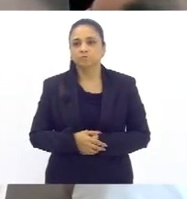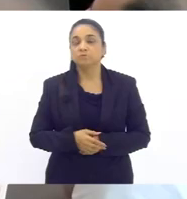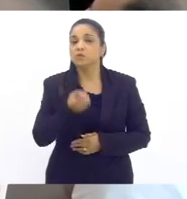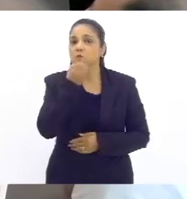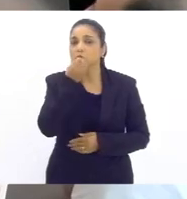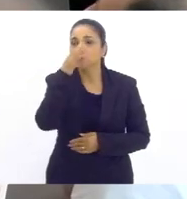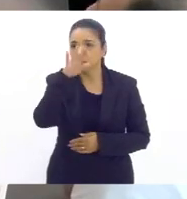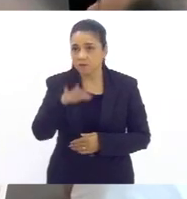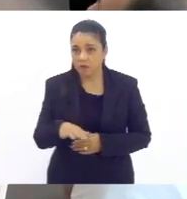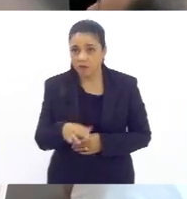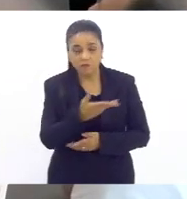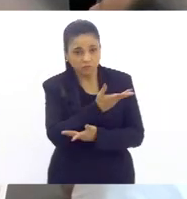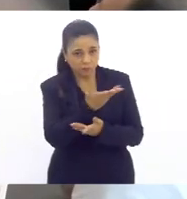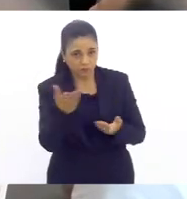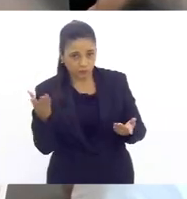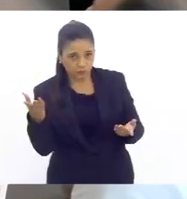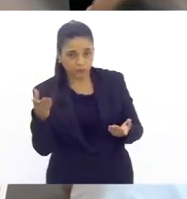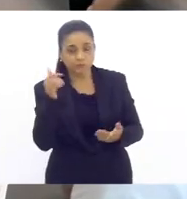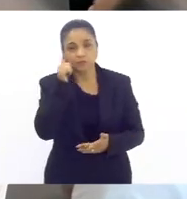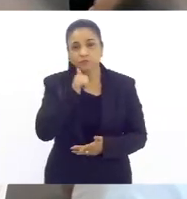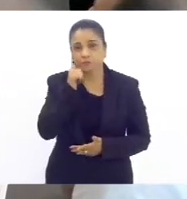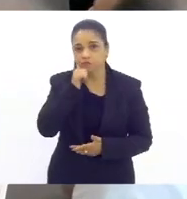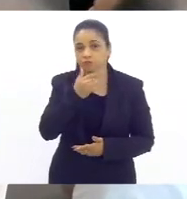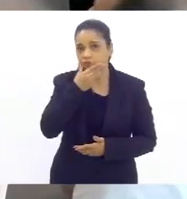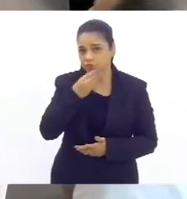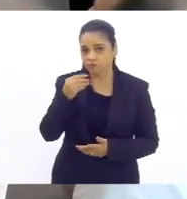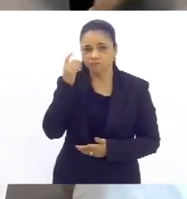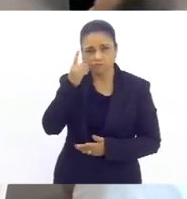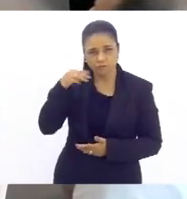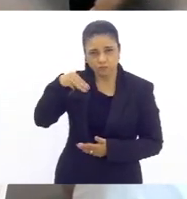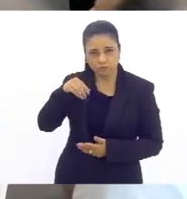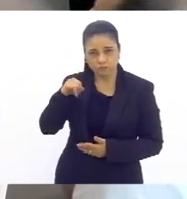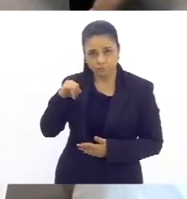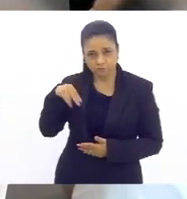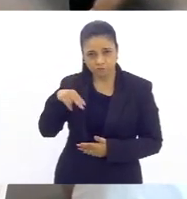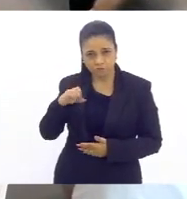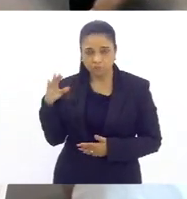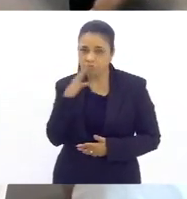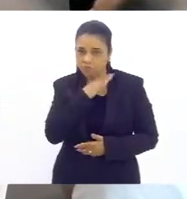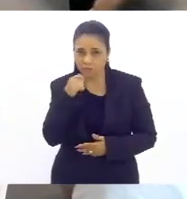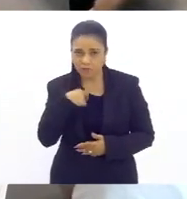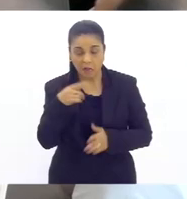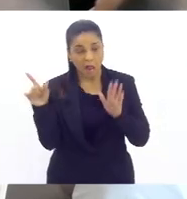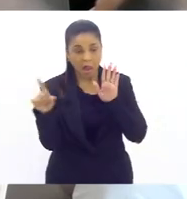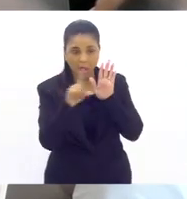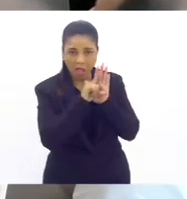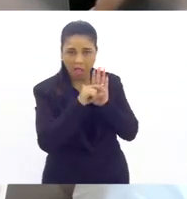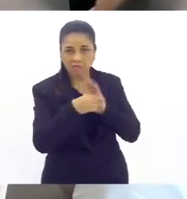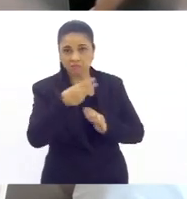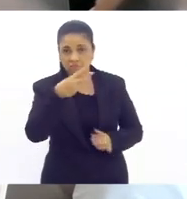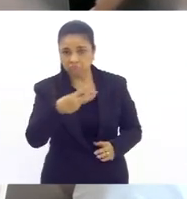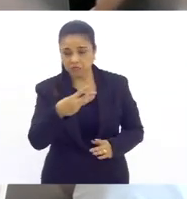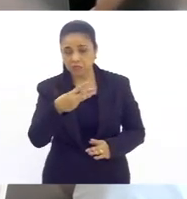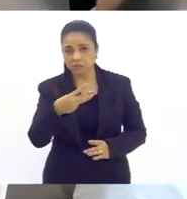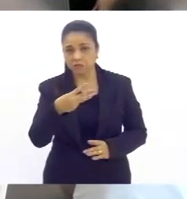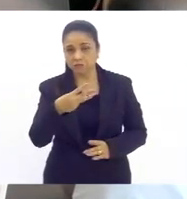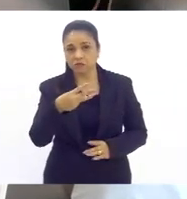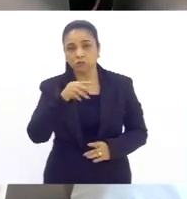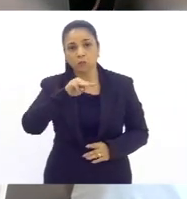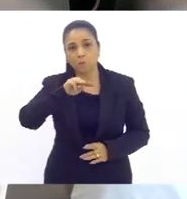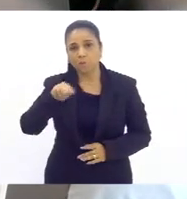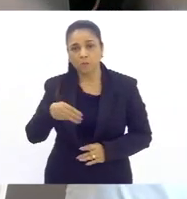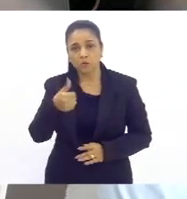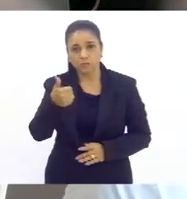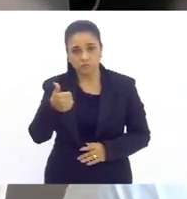Boa tarde a todas e todos mim que eu vou ser breve em relação a sua lei 3.19 eu quero